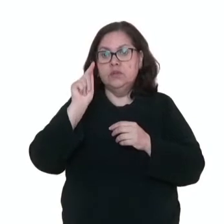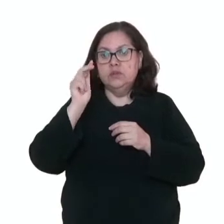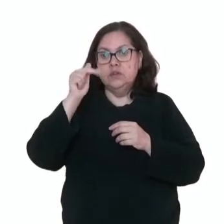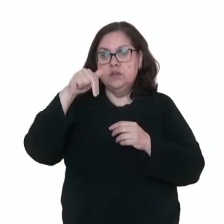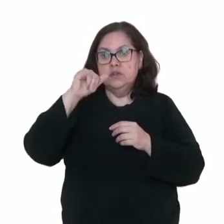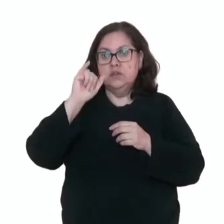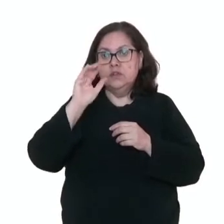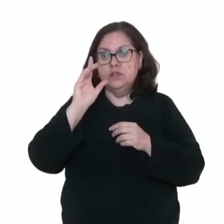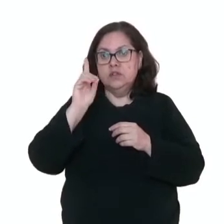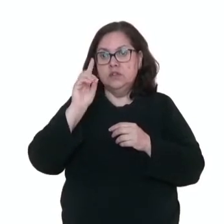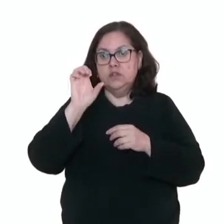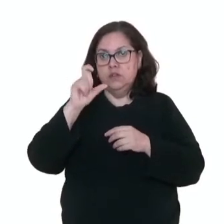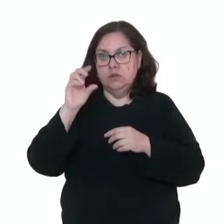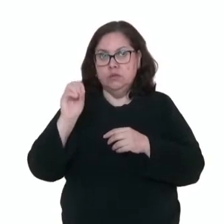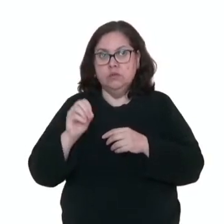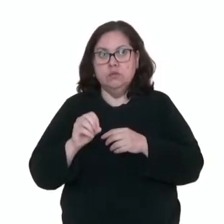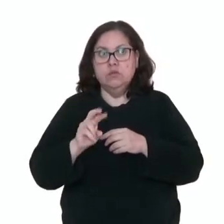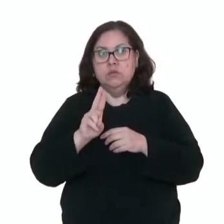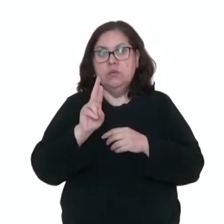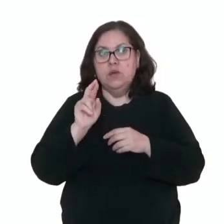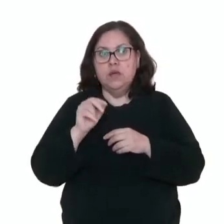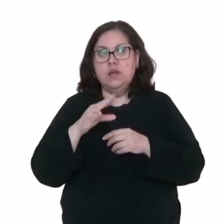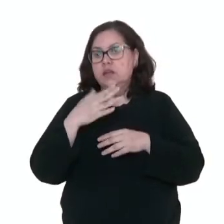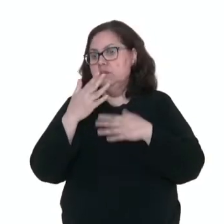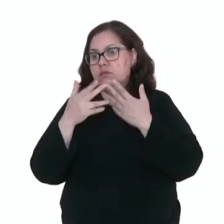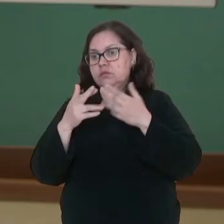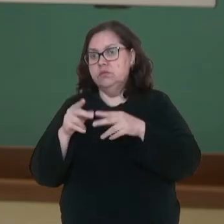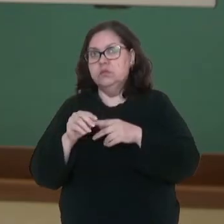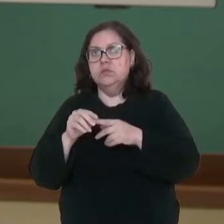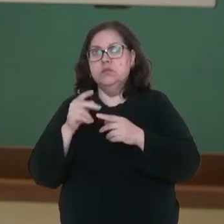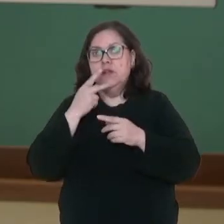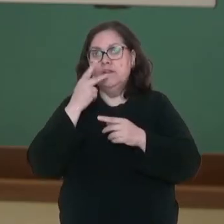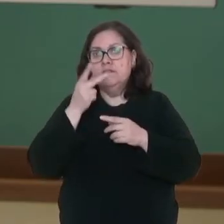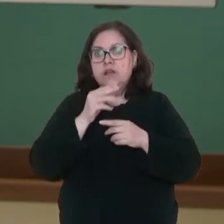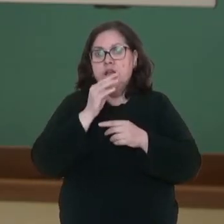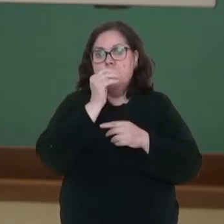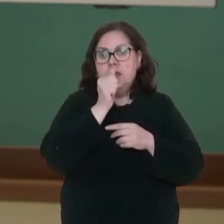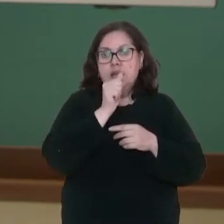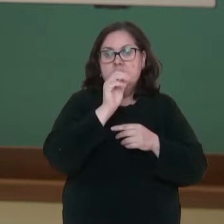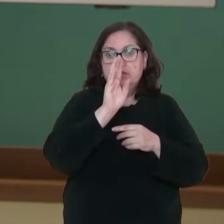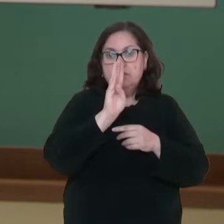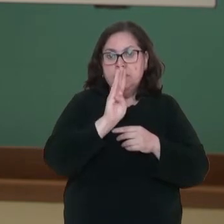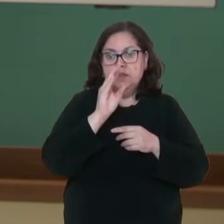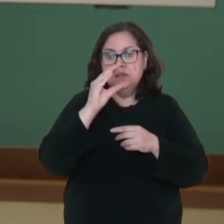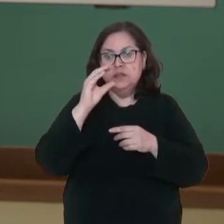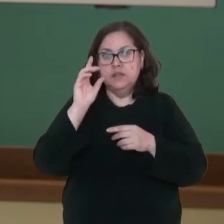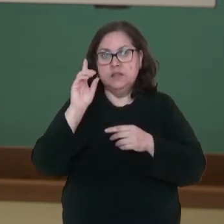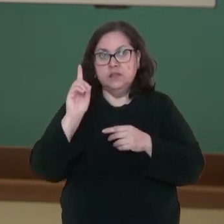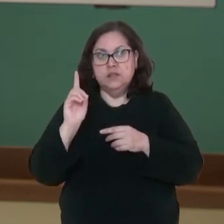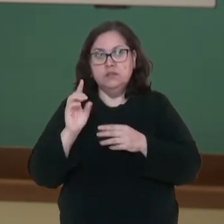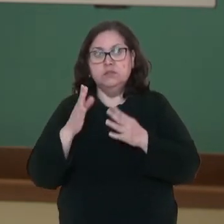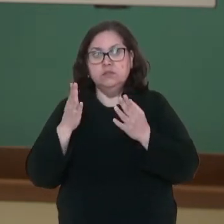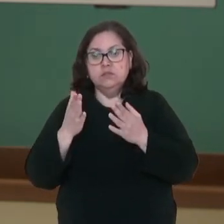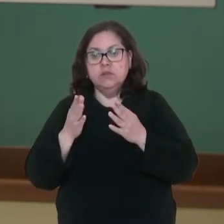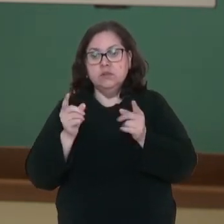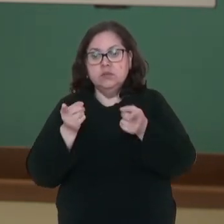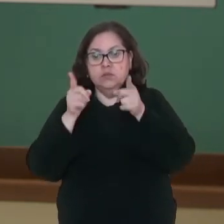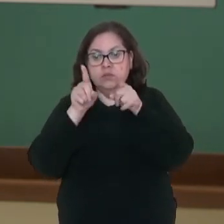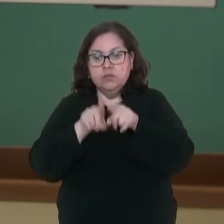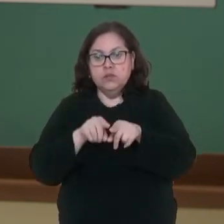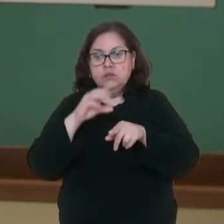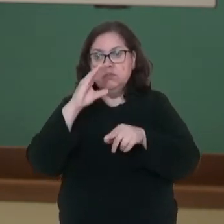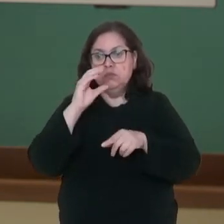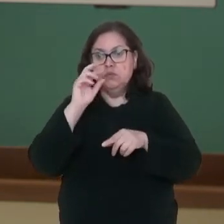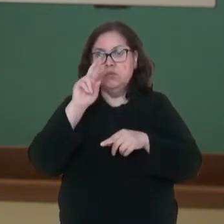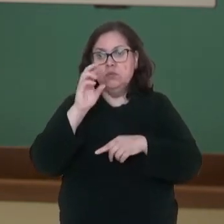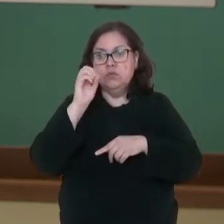coisa, que centimorgans, que o R e tudo mais. Supondo que os genes A, B, C e D estejam no mesmo cromossomo. Primeiro, aí a